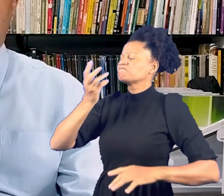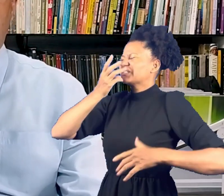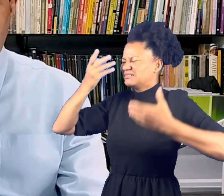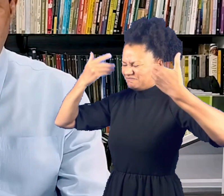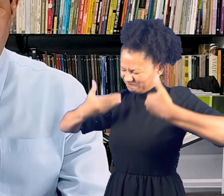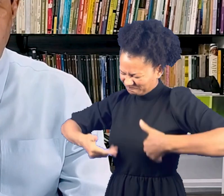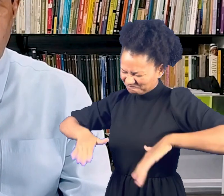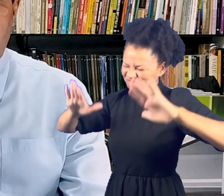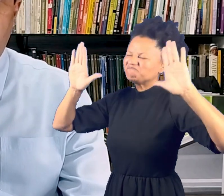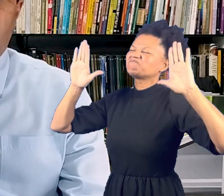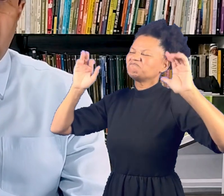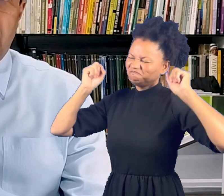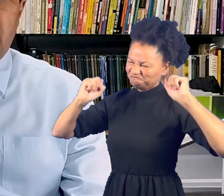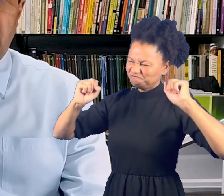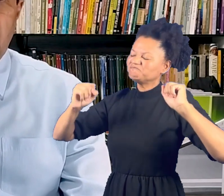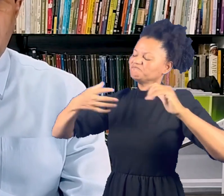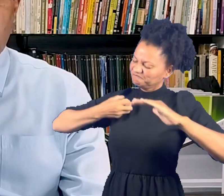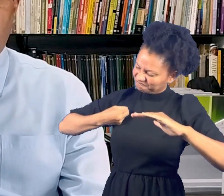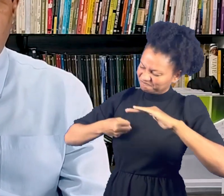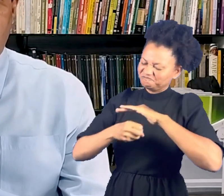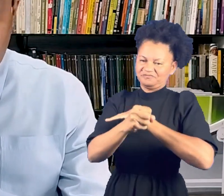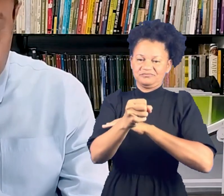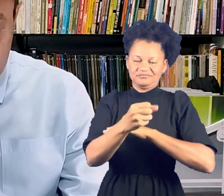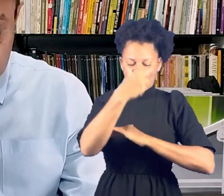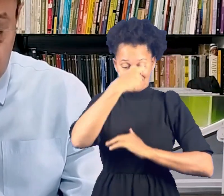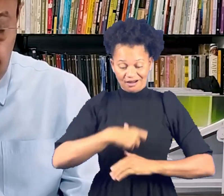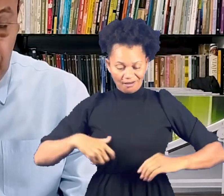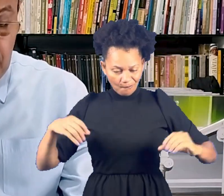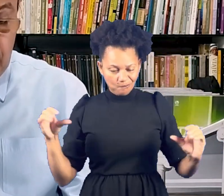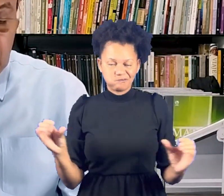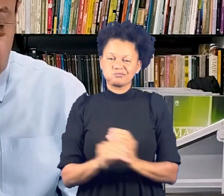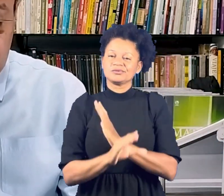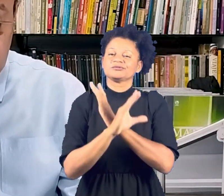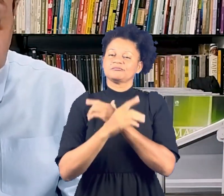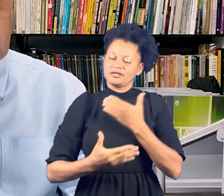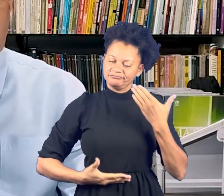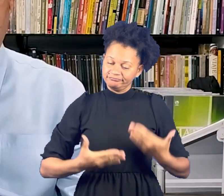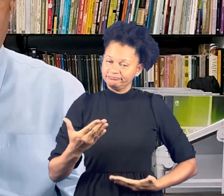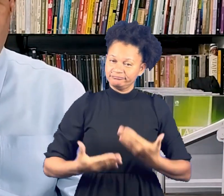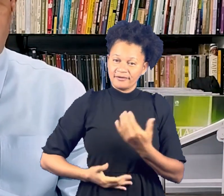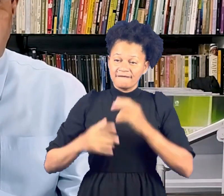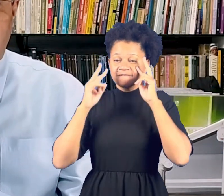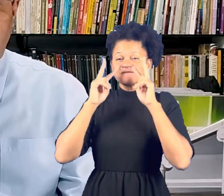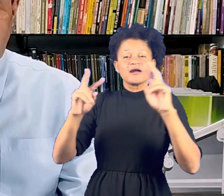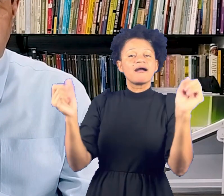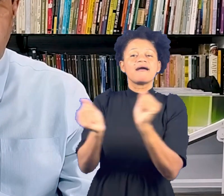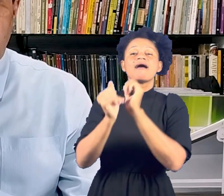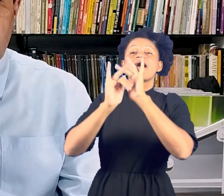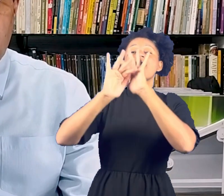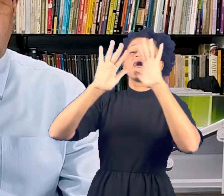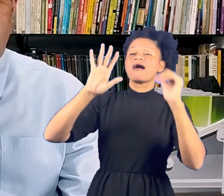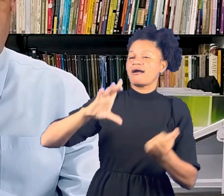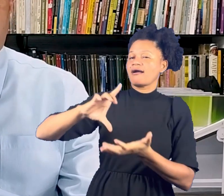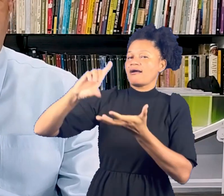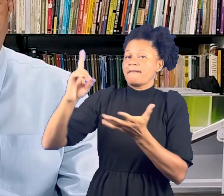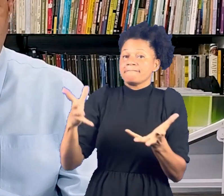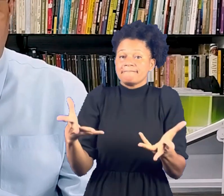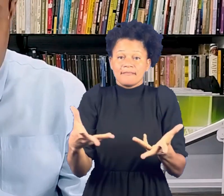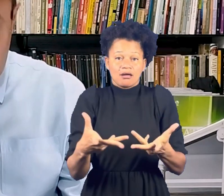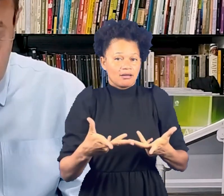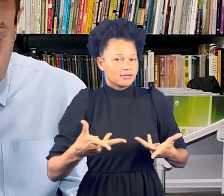diz: eis-me aqui, envia-me a mim. Ele agora está pronto para o serviço. Ver a glória de Deus é